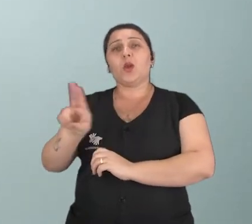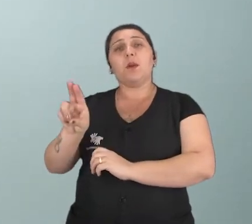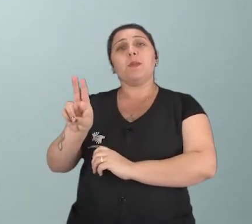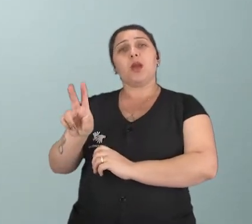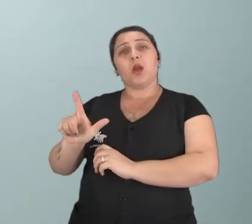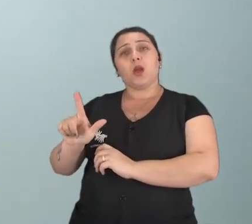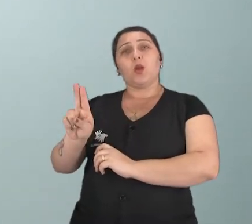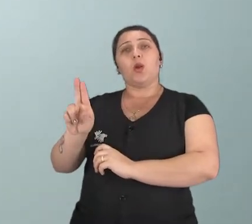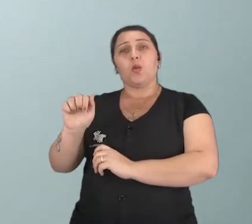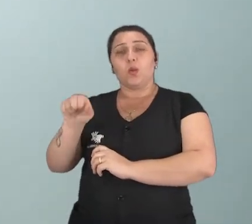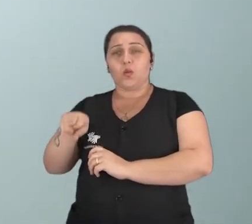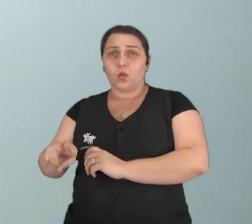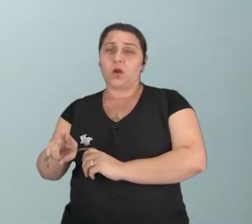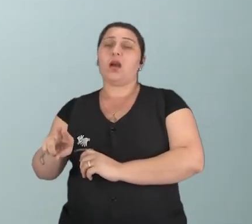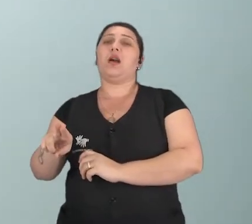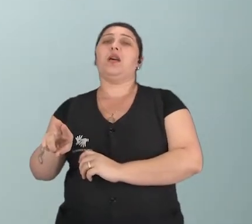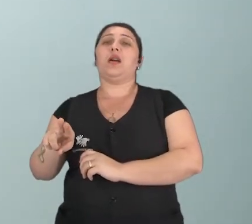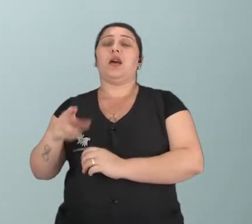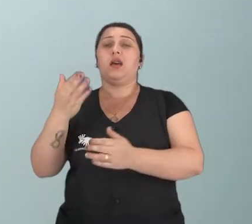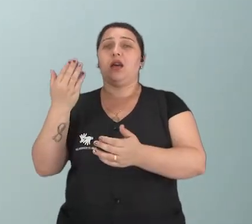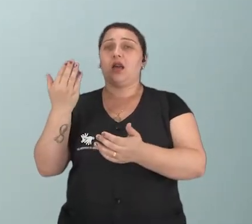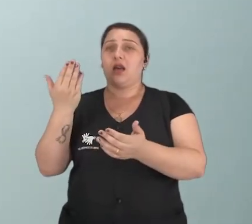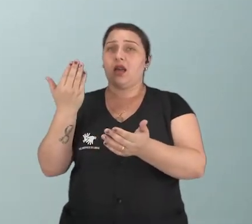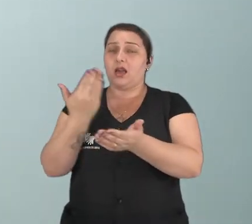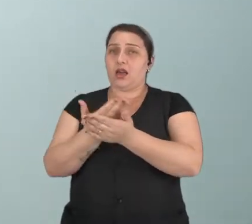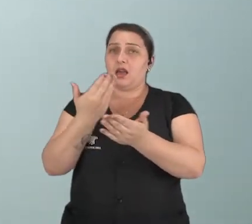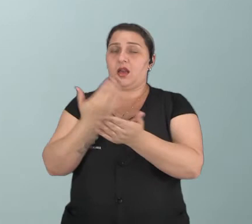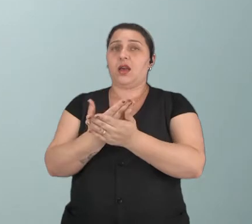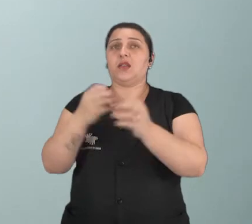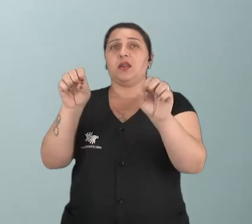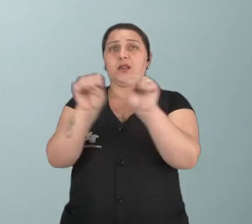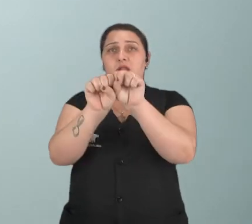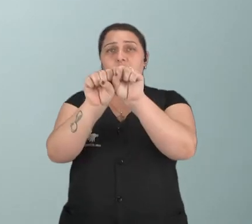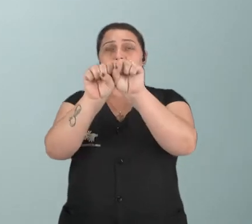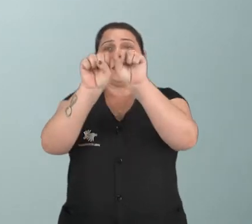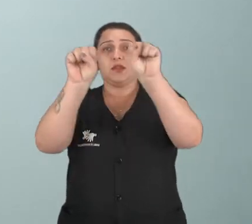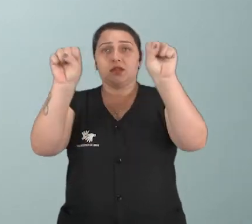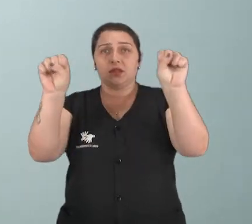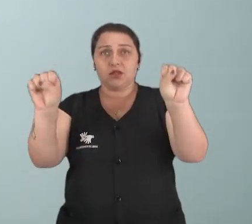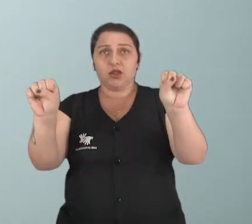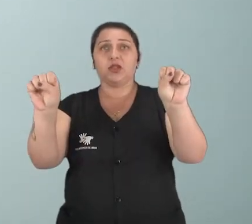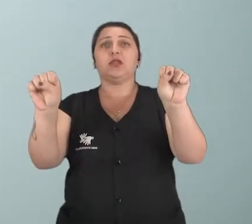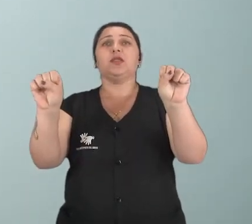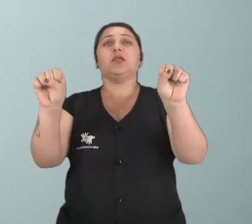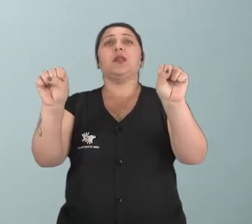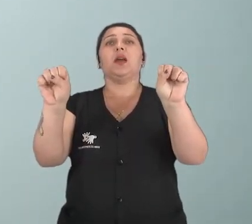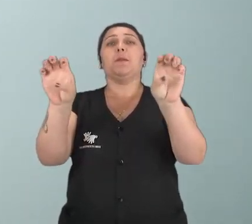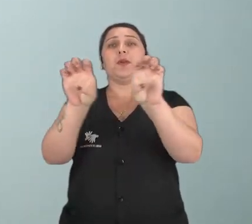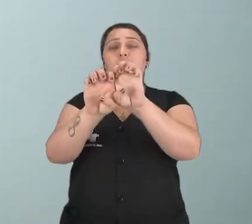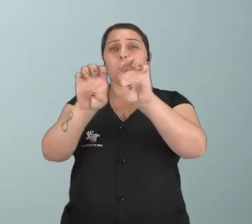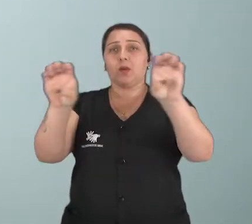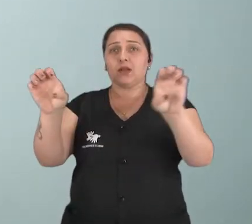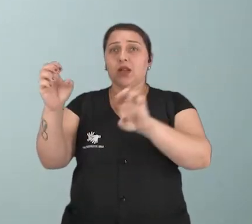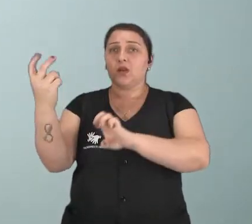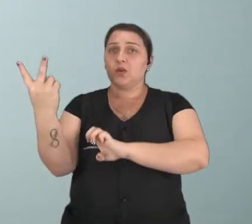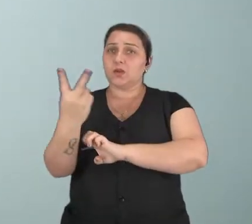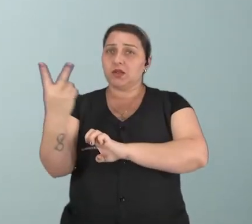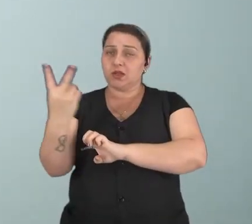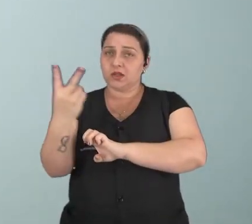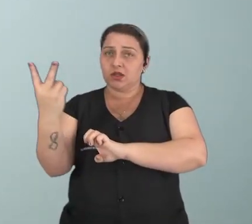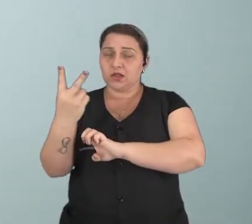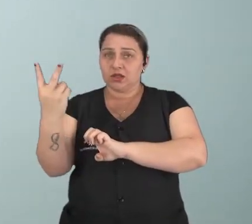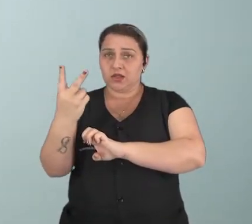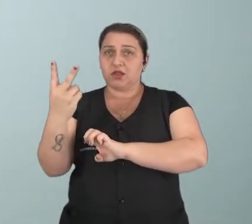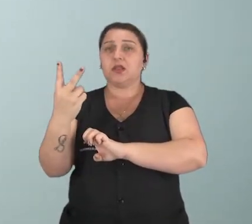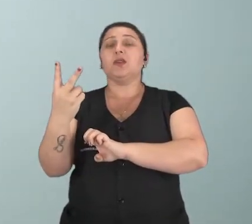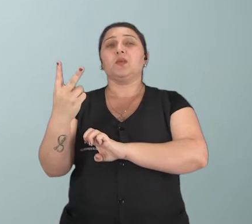pública do estado do Acre. Hoje nossa aula vai ser sobre sistemas de equações polinomiais do segundo grau. Vamos dar continuidade, ao